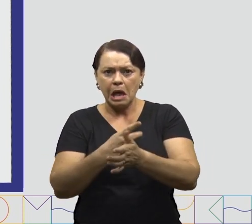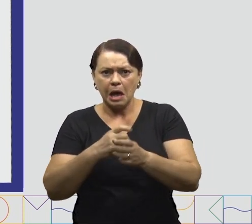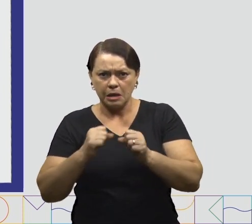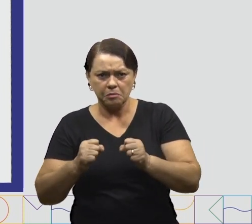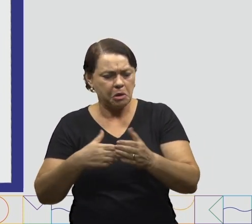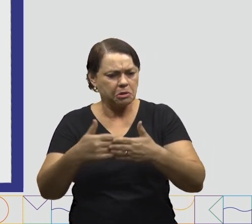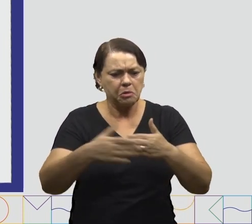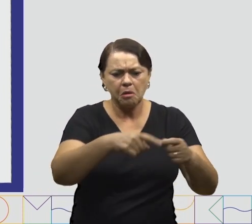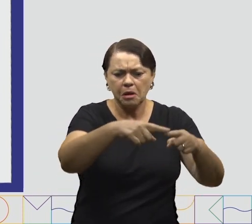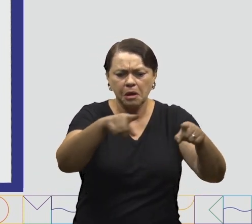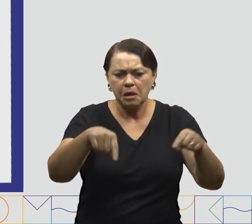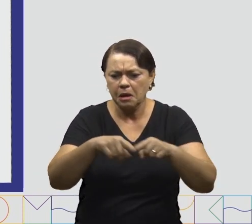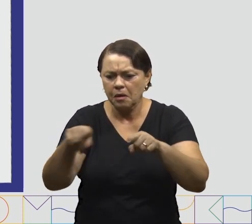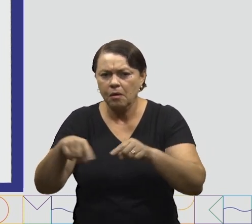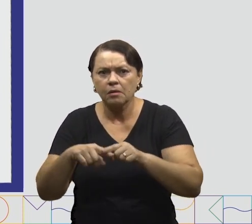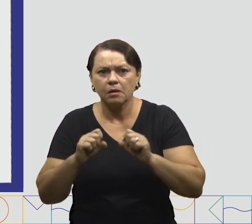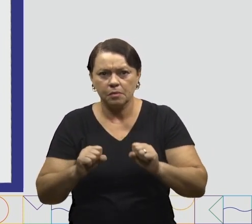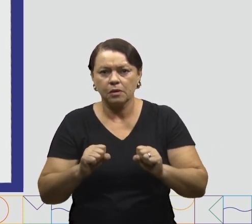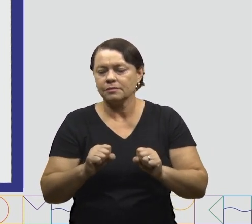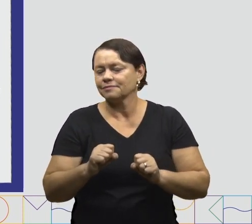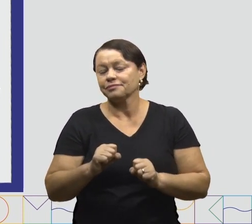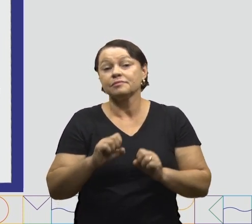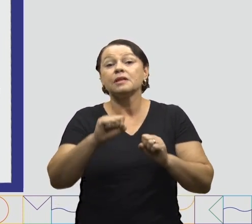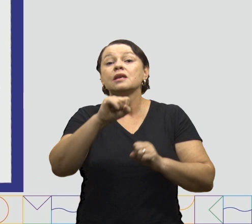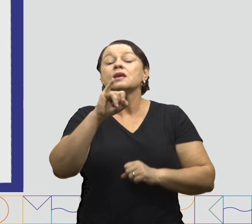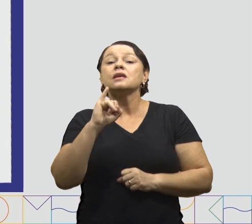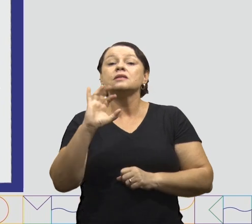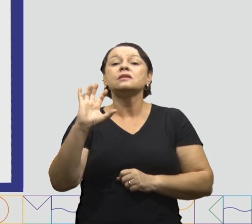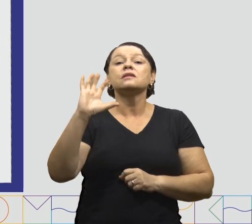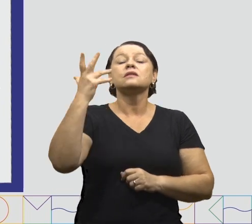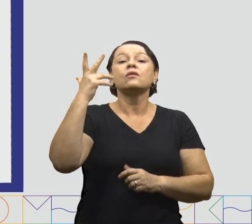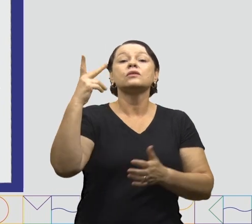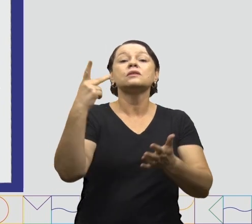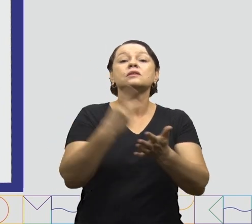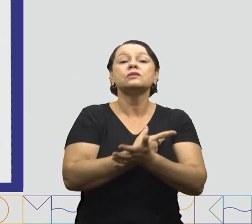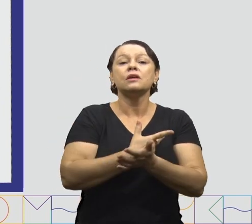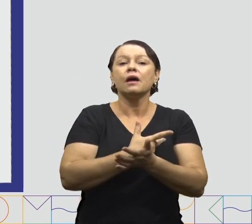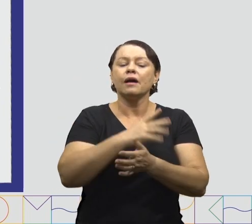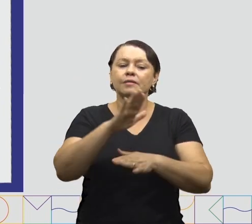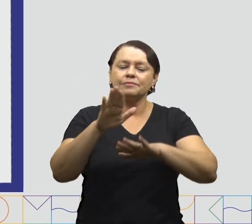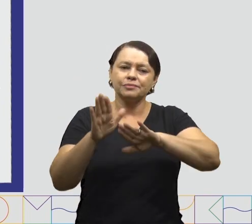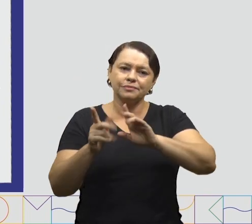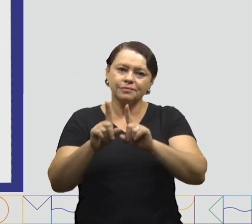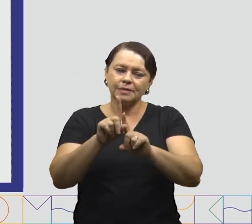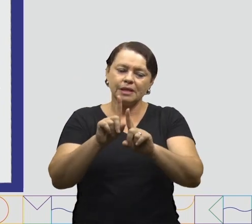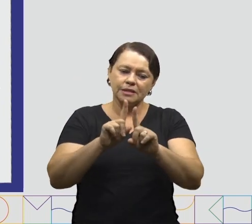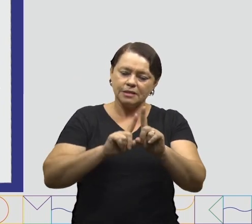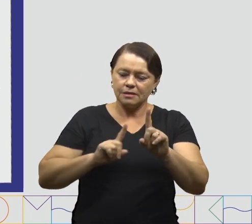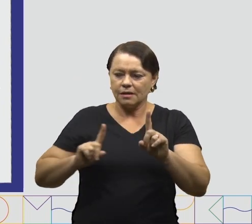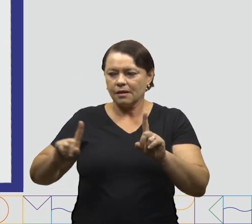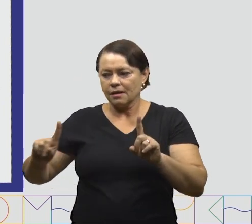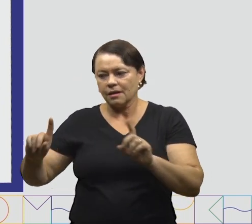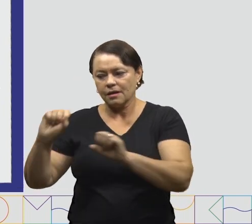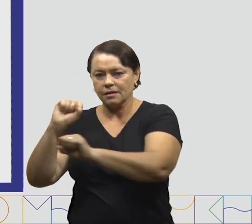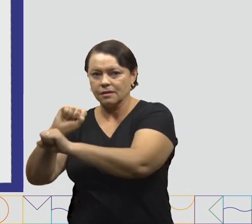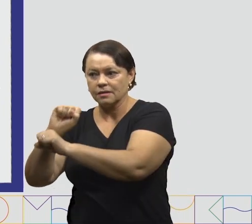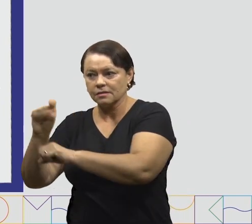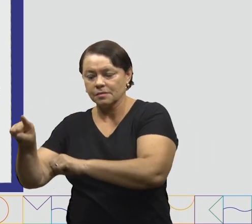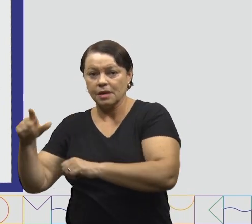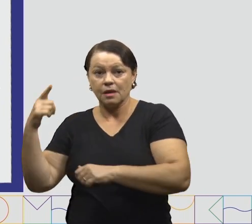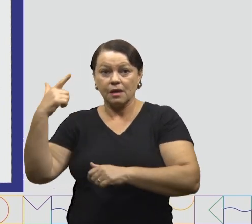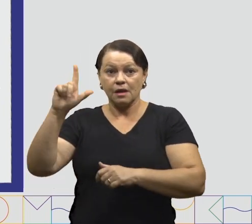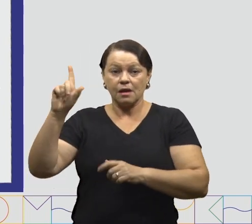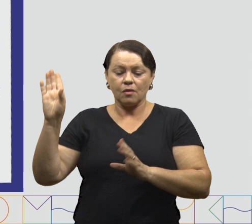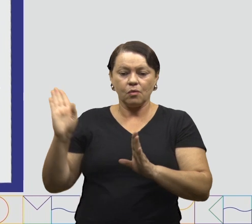a sequência numérica. E se a pessoa errar? Quem errar passa a vez para o jogador